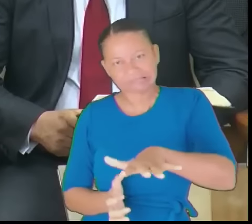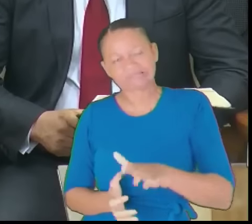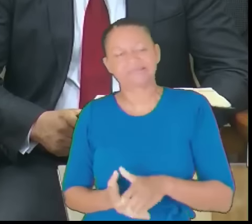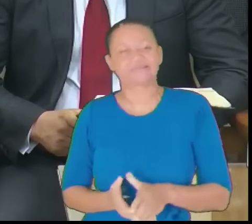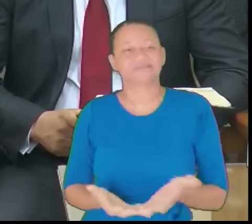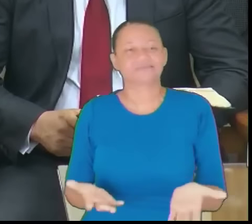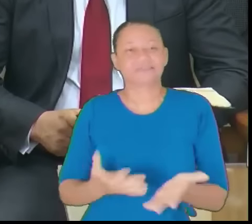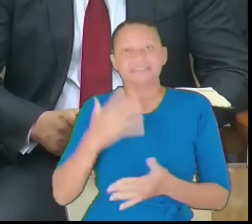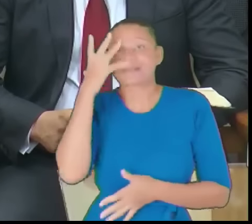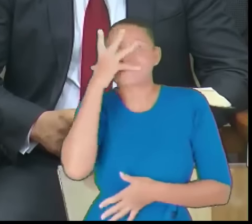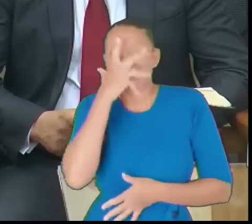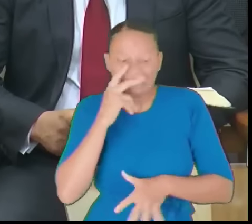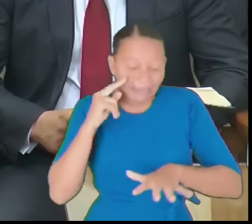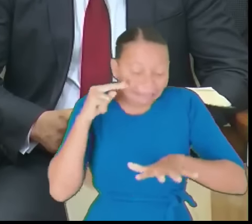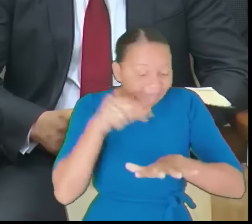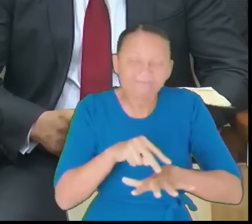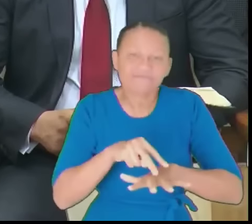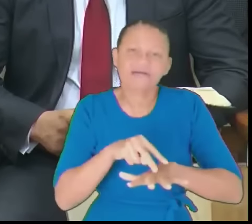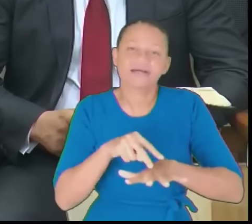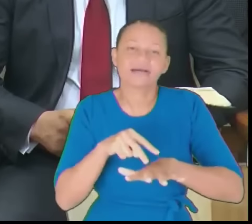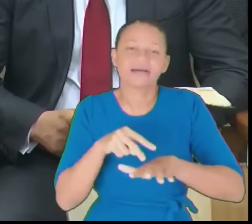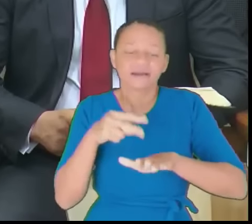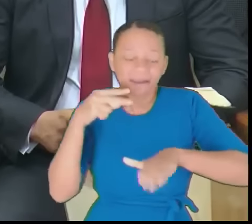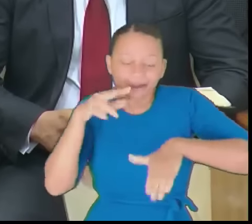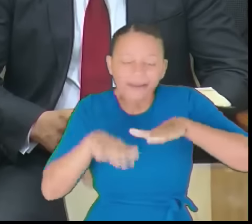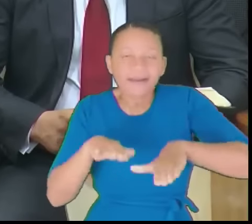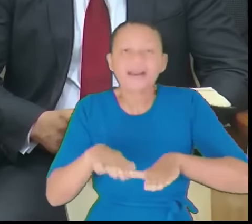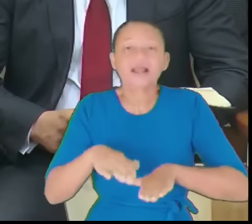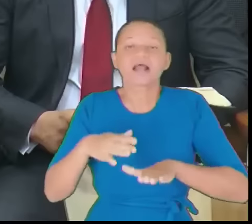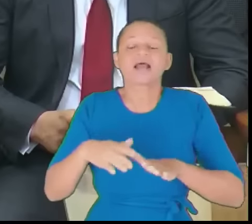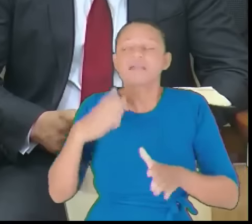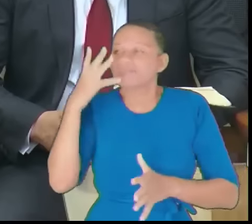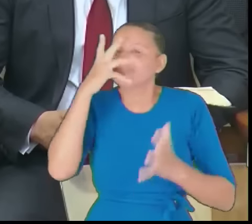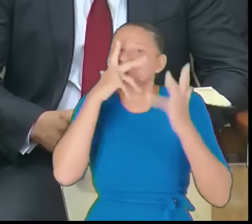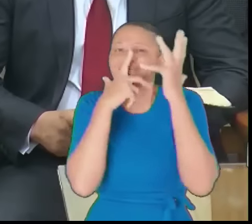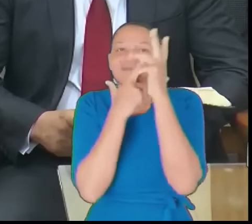Não é da beleza física, é da beleza espiritual.